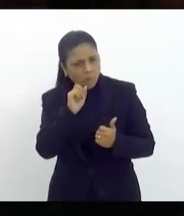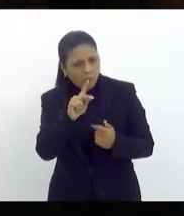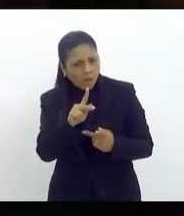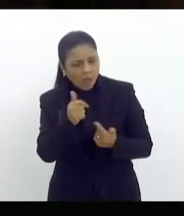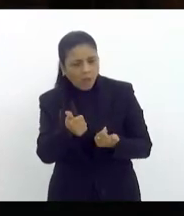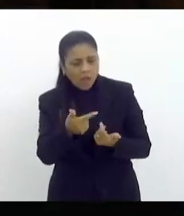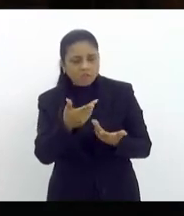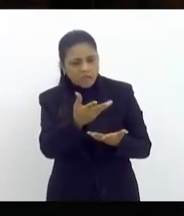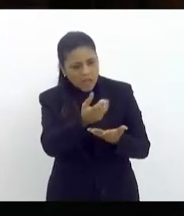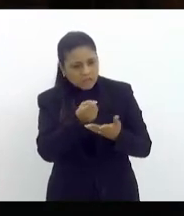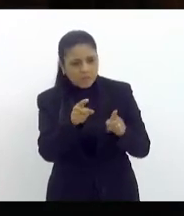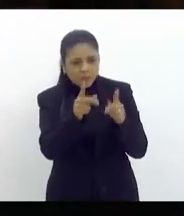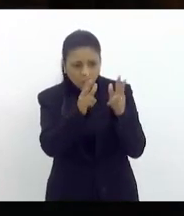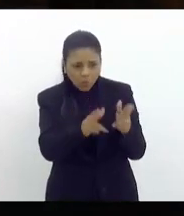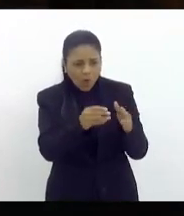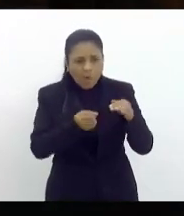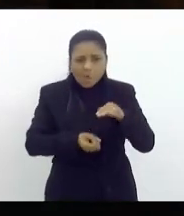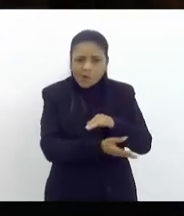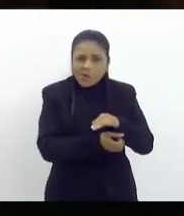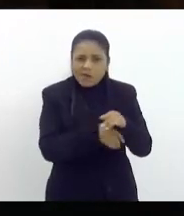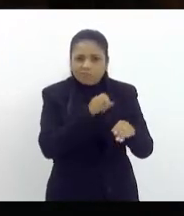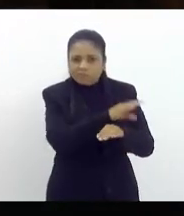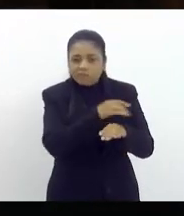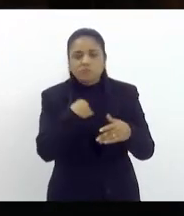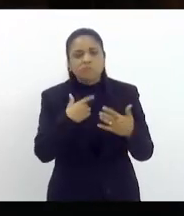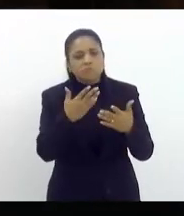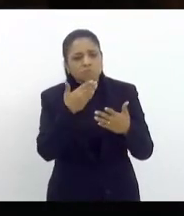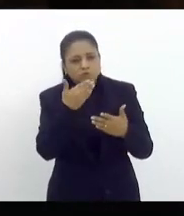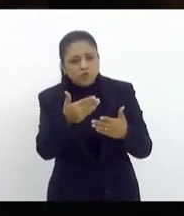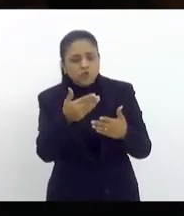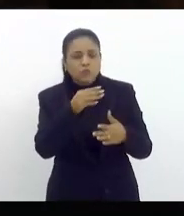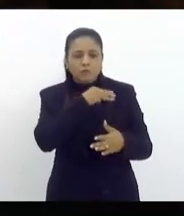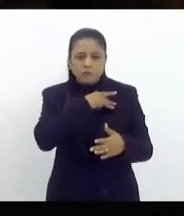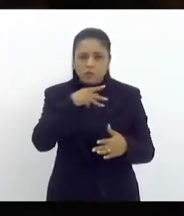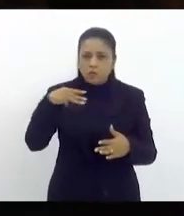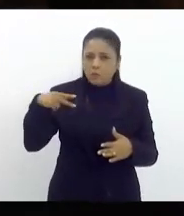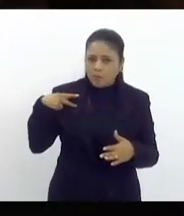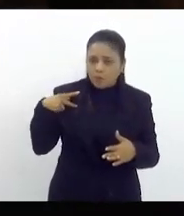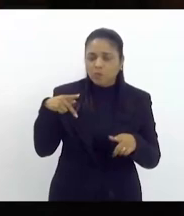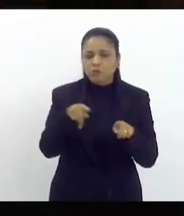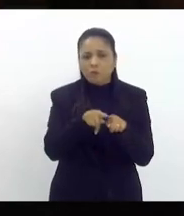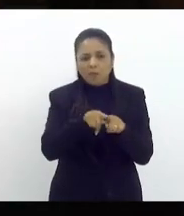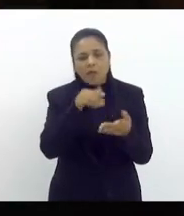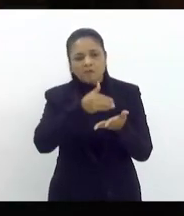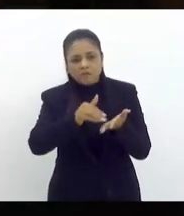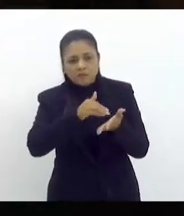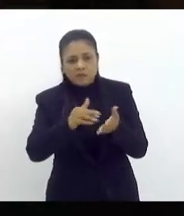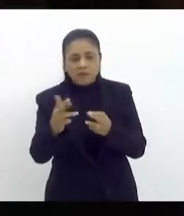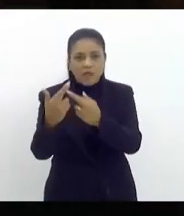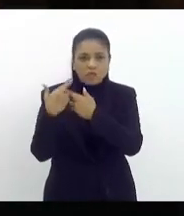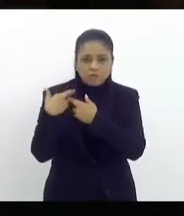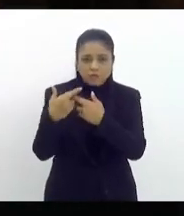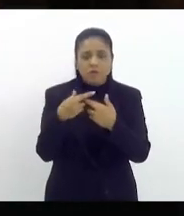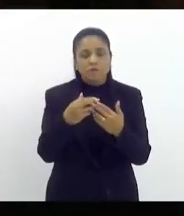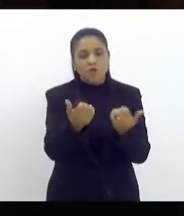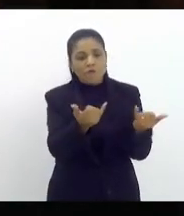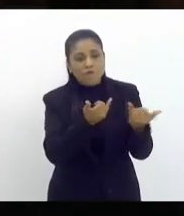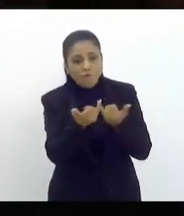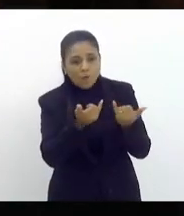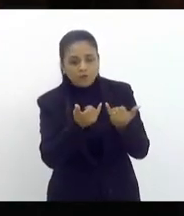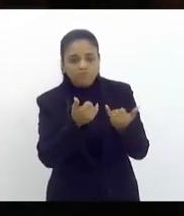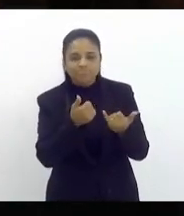pedidos de informações para as secretarias responsáveis infelizmente não obtivemos